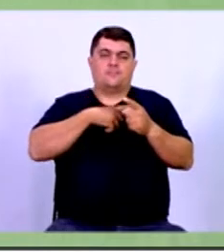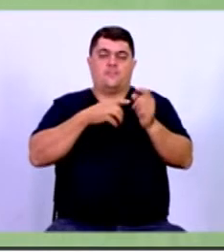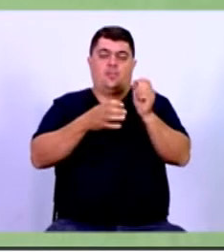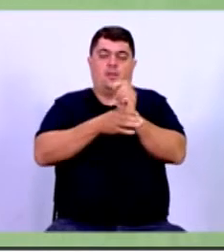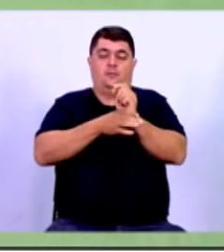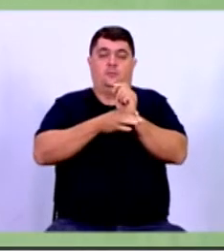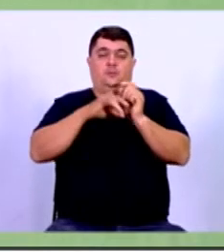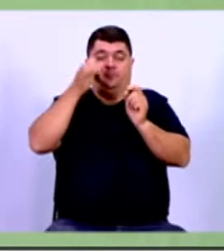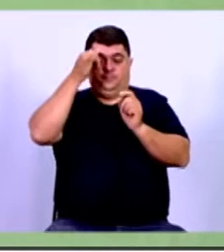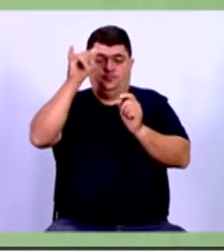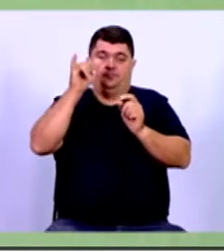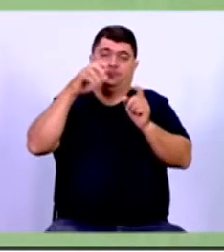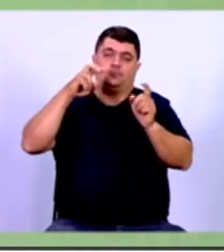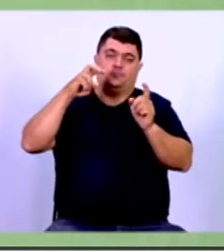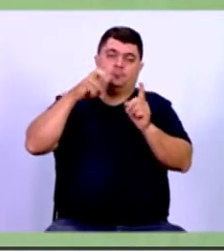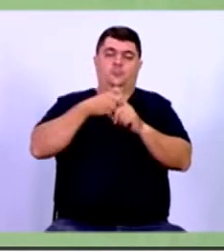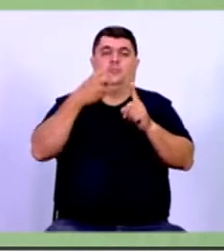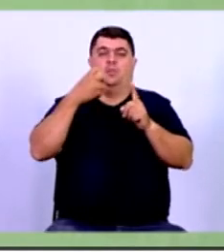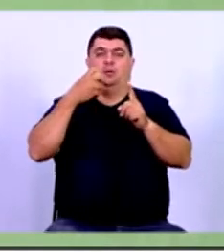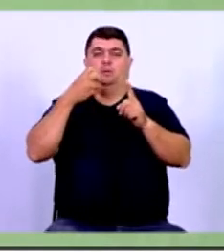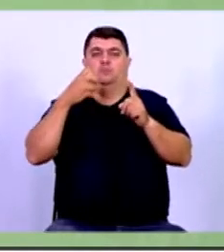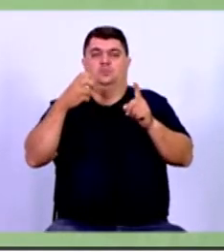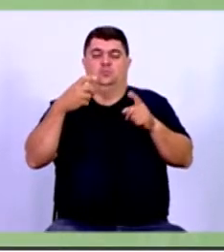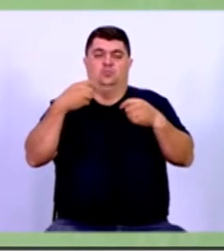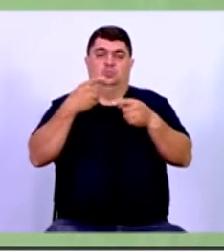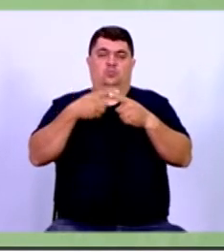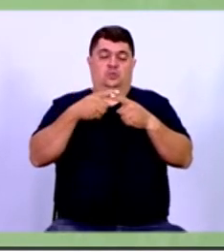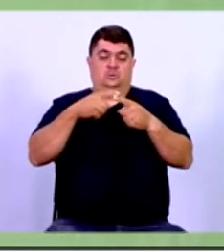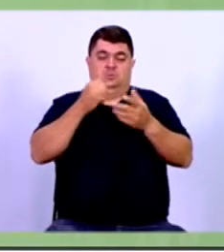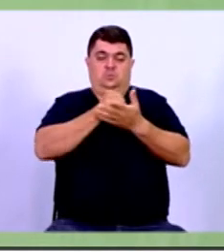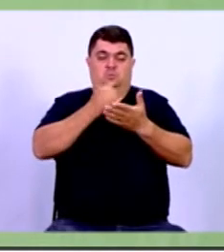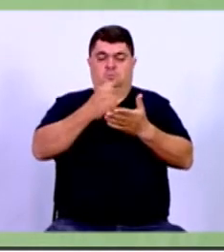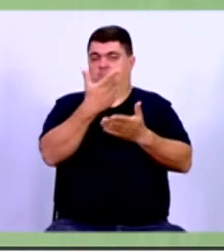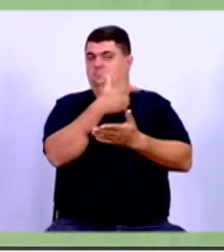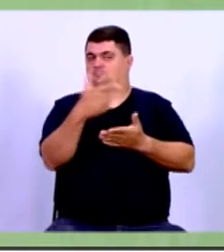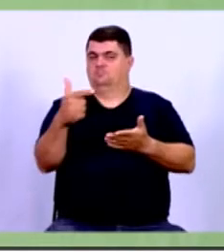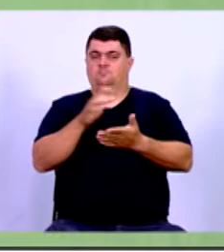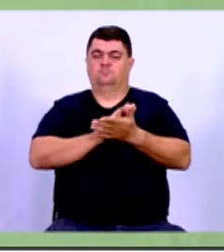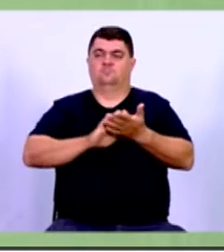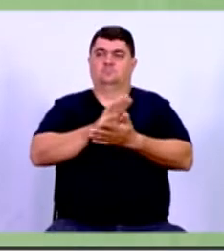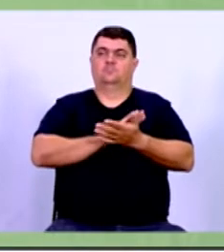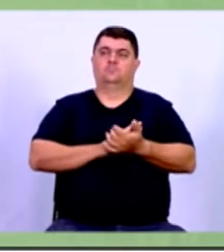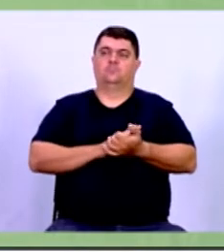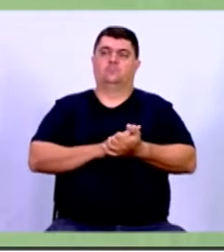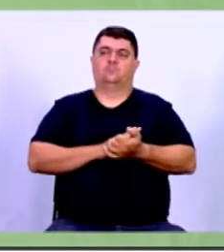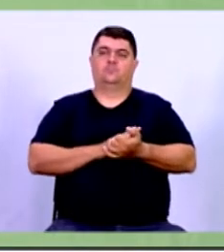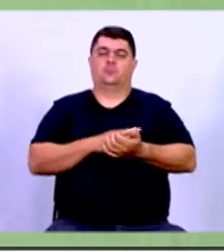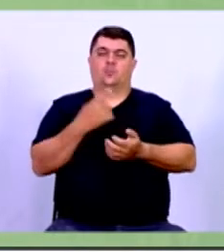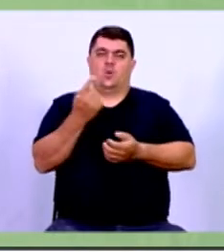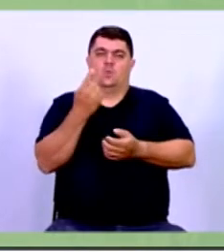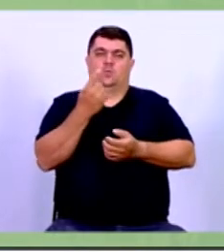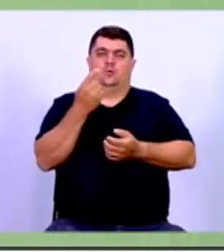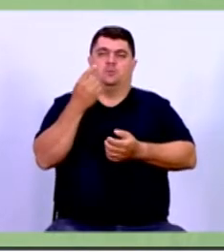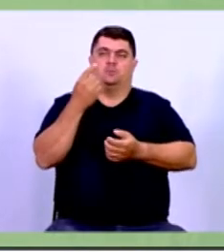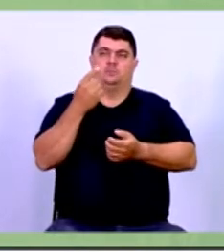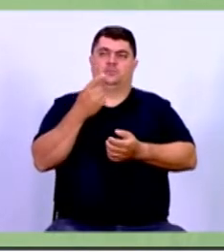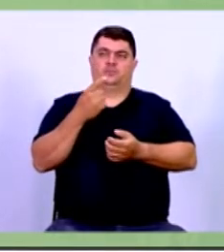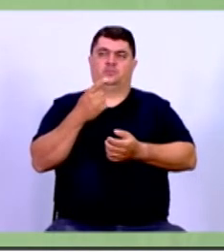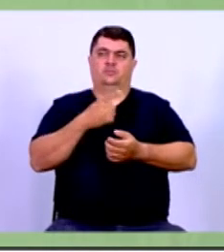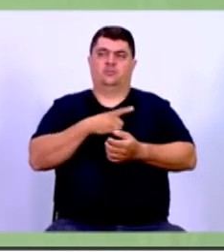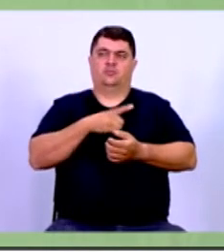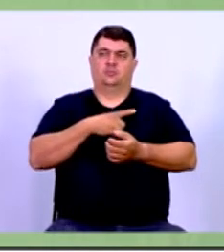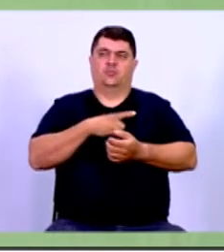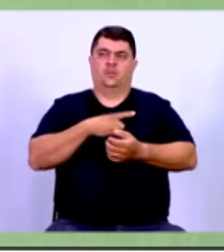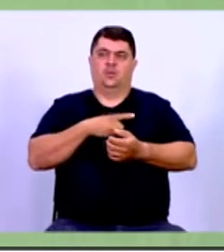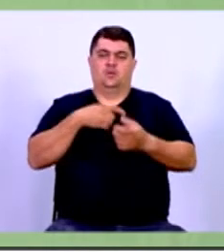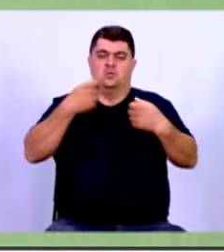dessa pessoa que não tem uma relação de emprego com a instituição concedente. Então, é por isso que ele tem esse seguro. Então, a única alternativa é a dispensa da